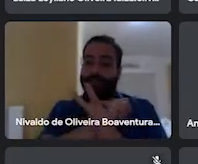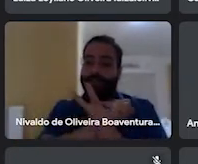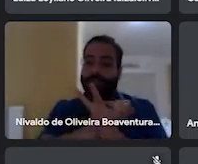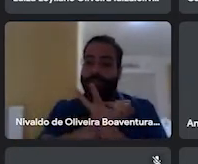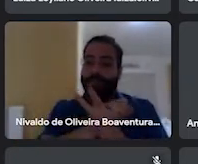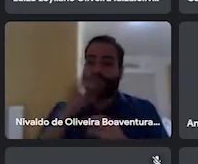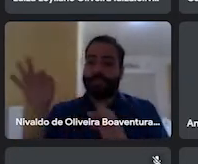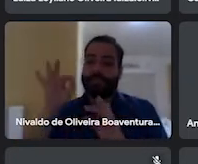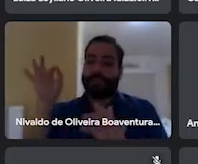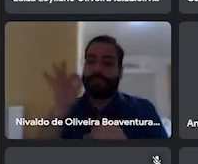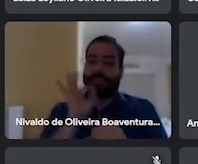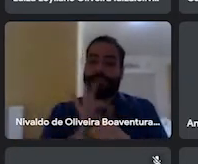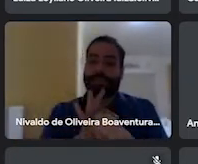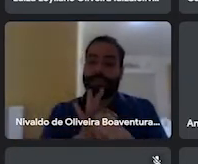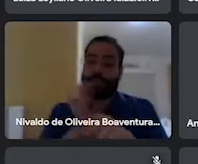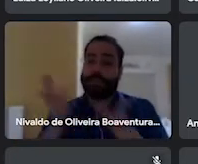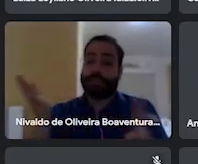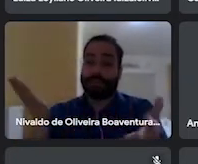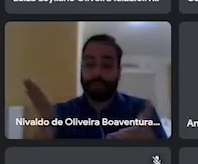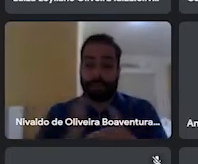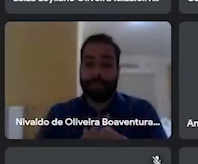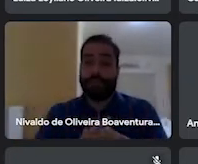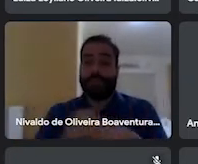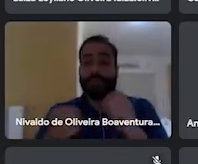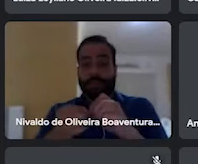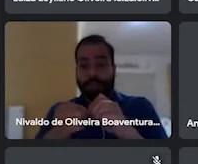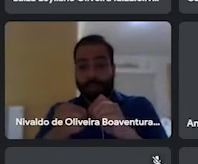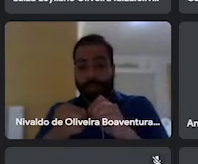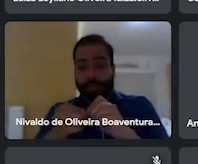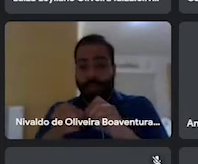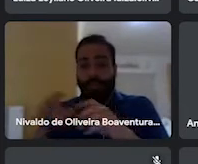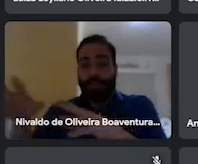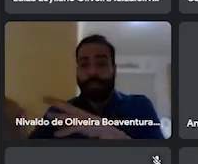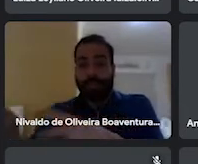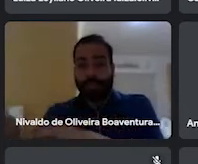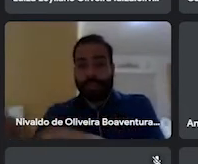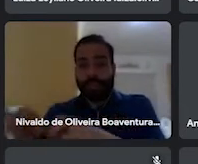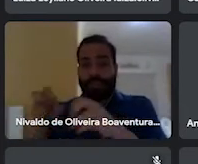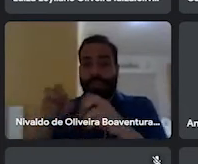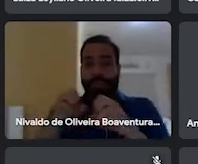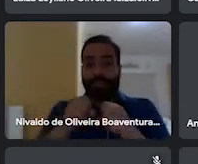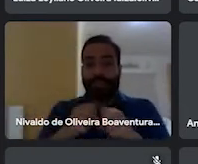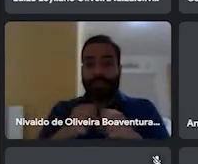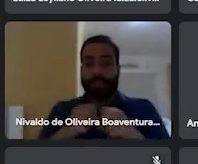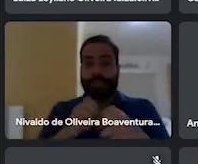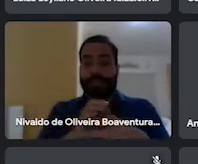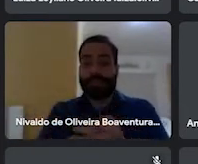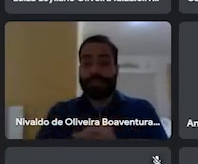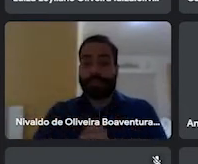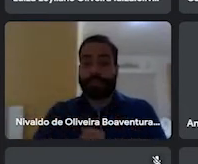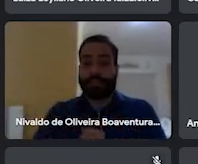da abelha, para que eu possa fazer a remoção dela do local.